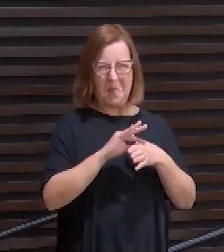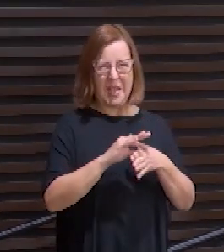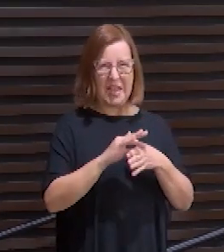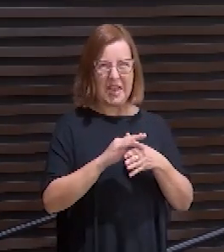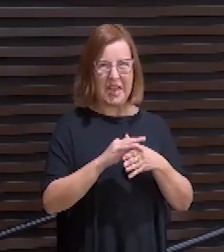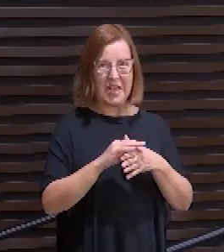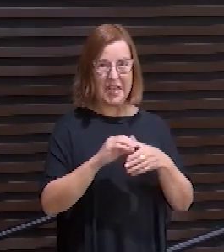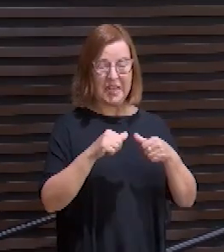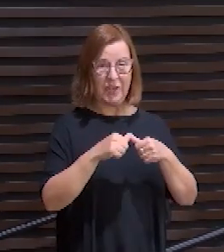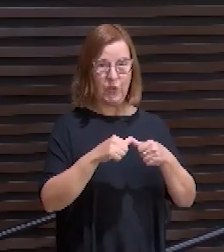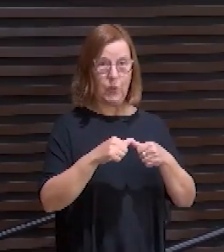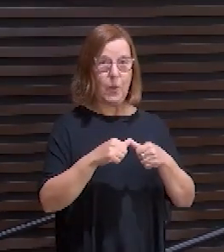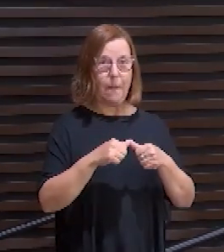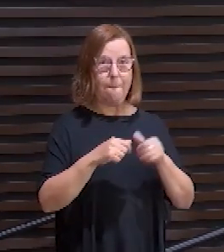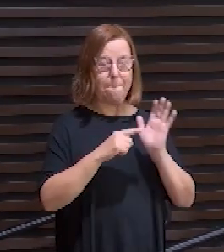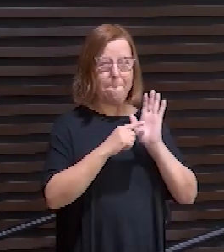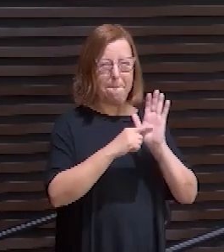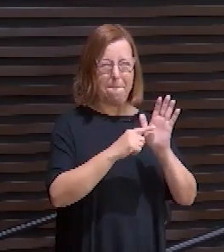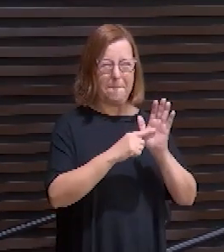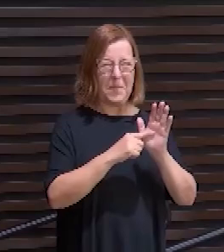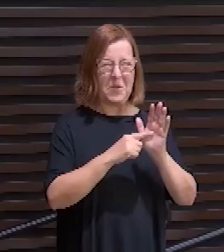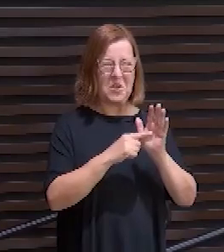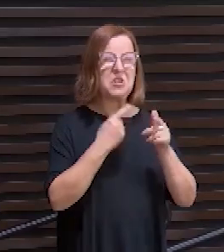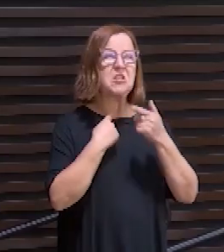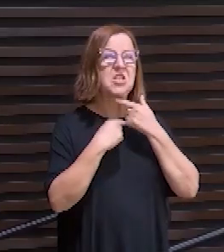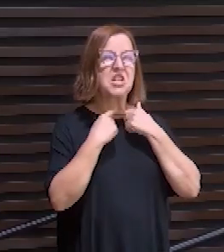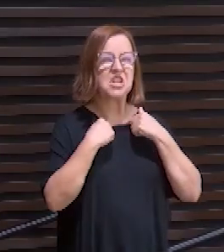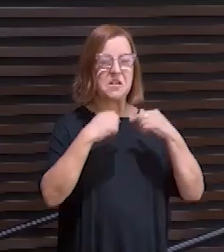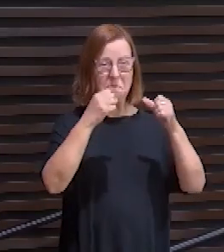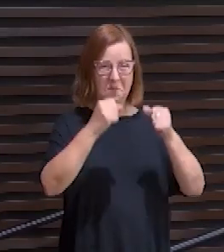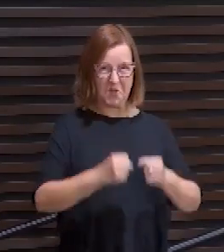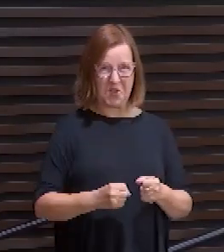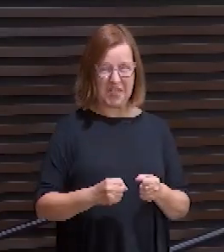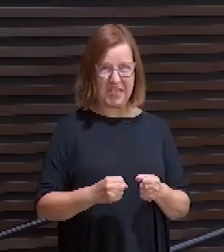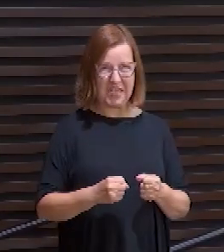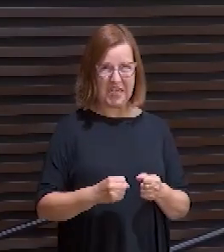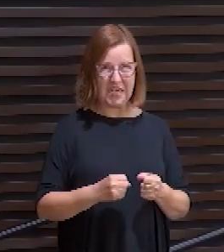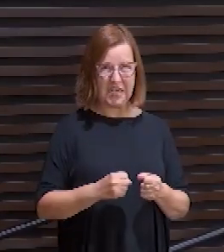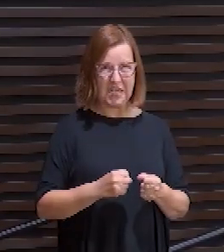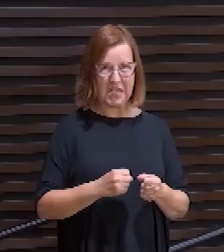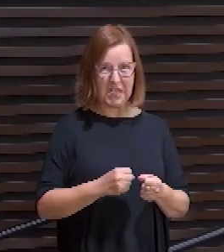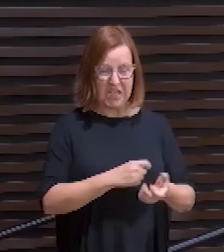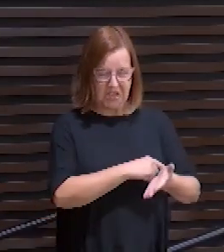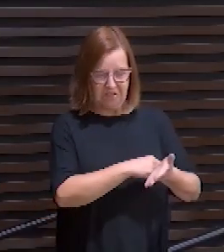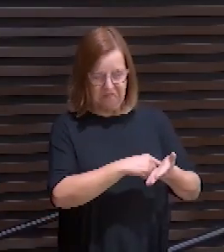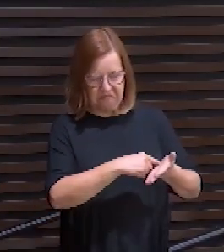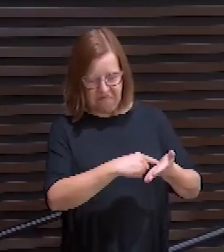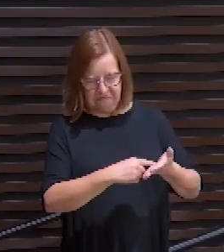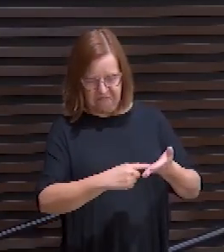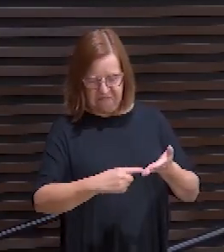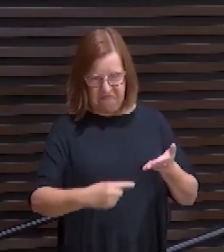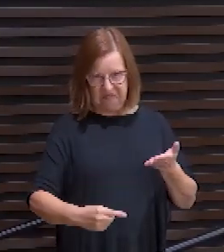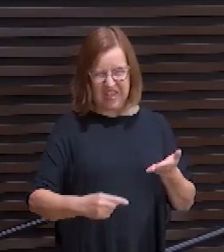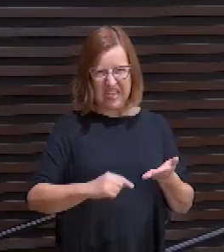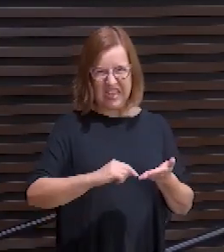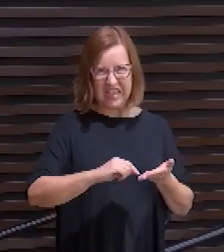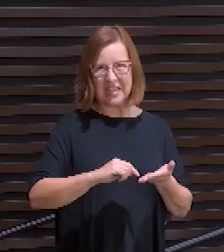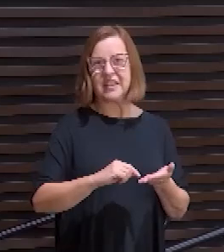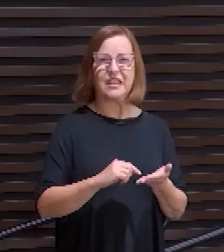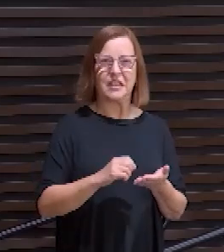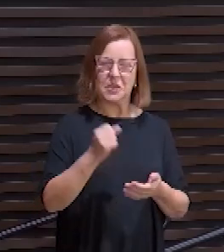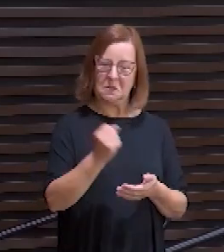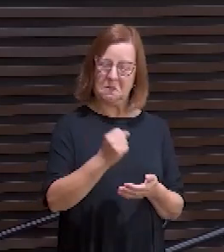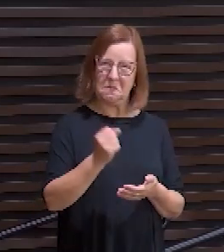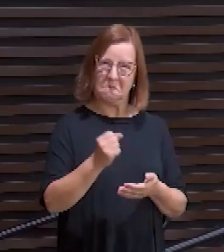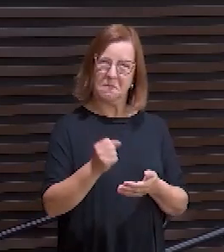poder e a quantidade de sangue que se derramou para conquistar esse poder. Esse é o segundo animal. O terceiro animal, meus